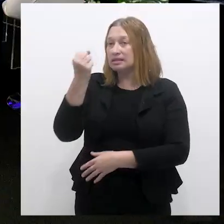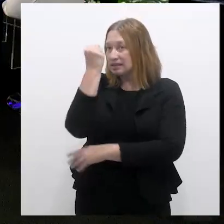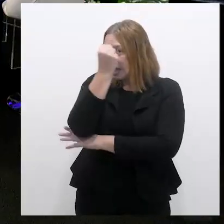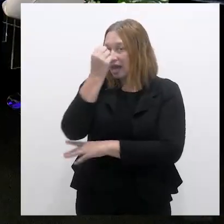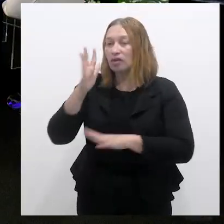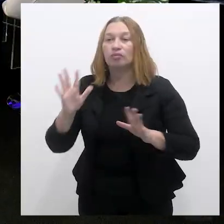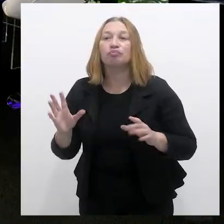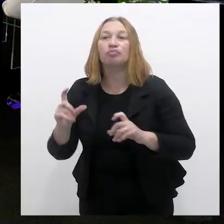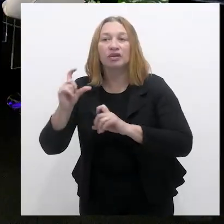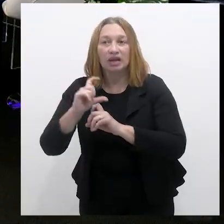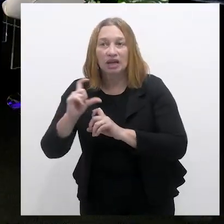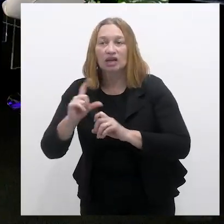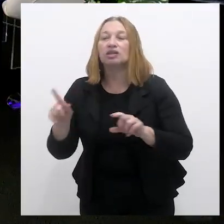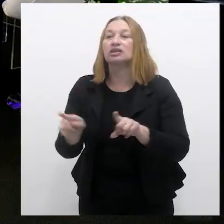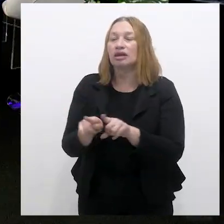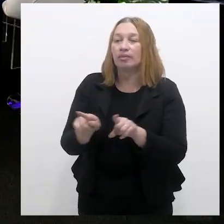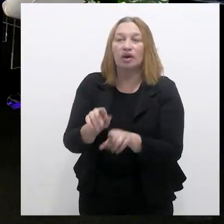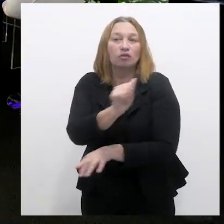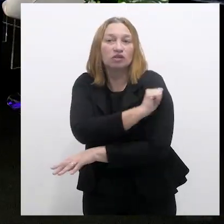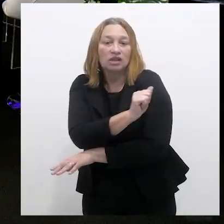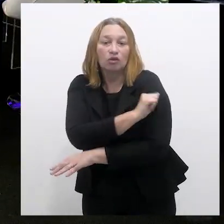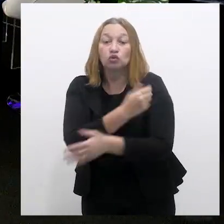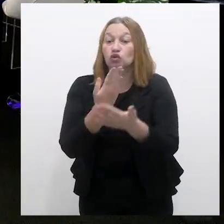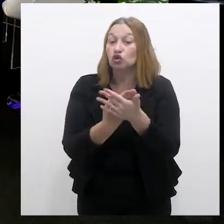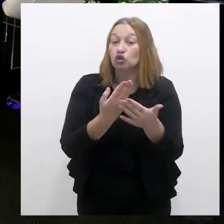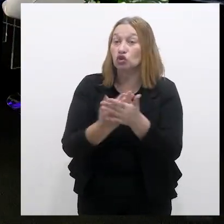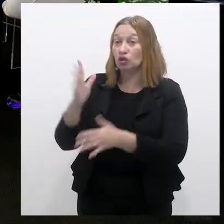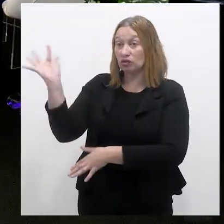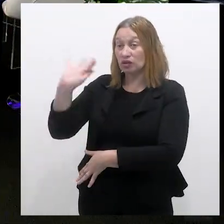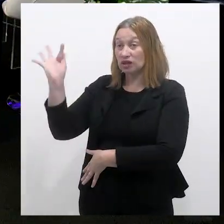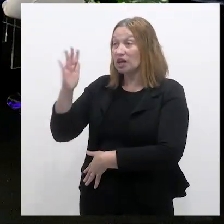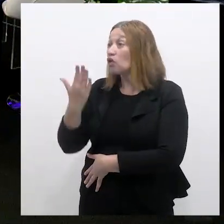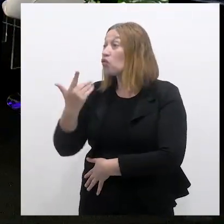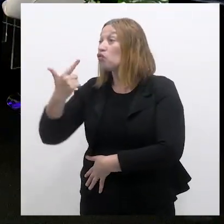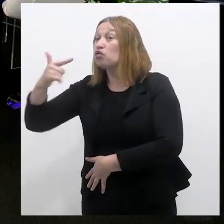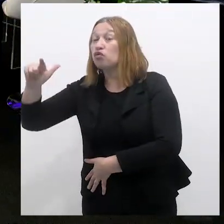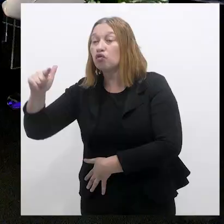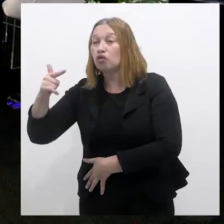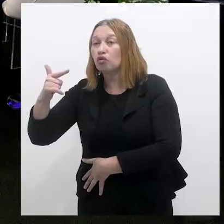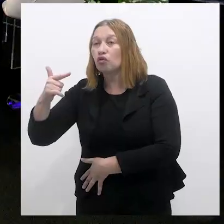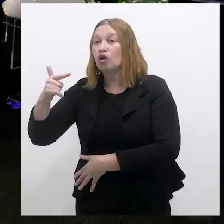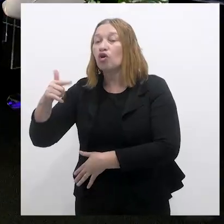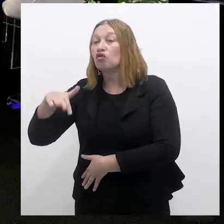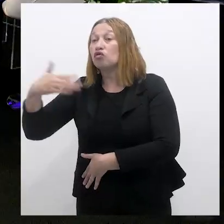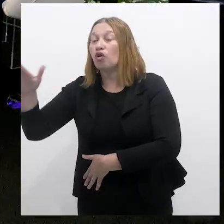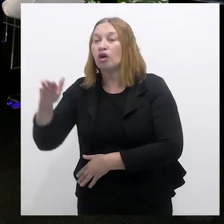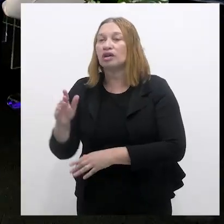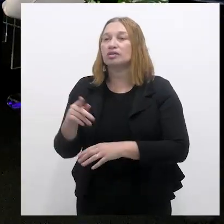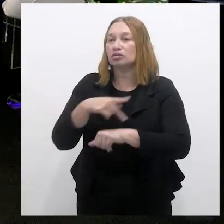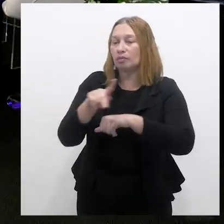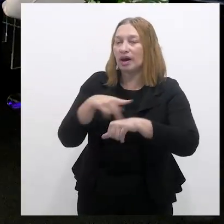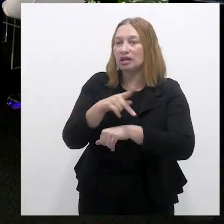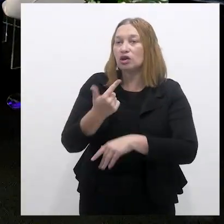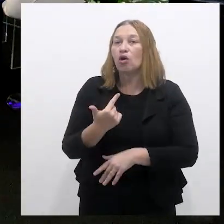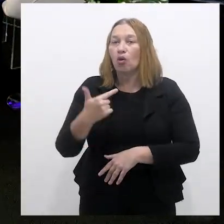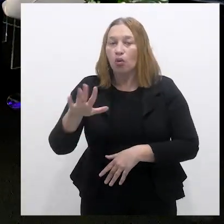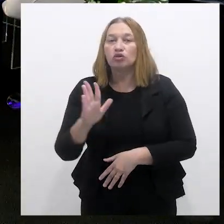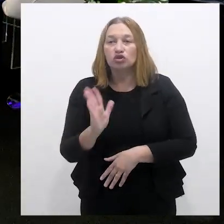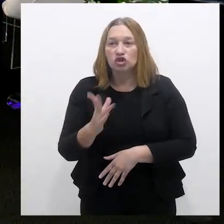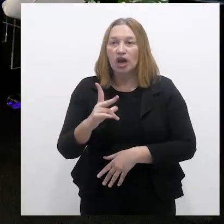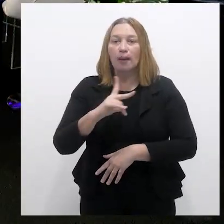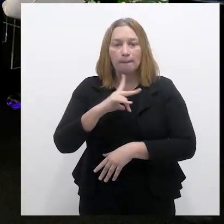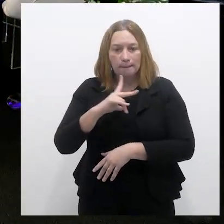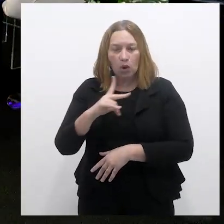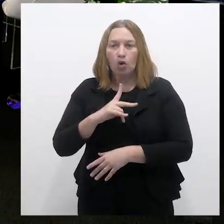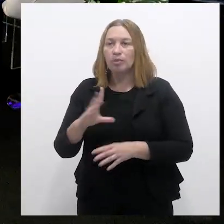inclusive cujos alunos já estão estudando em até universidades do exterior. Alguns também passaram a